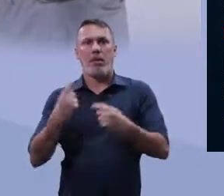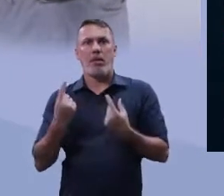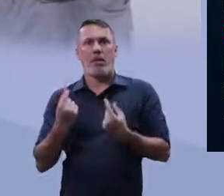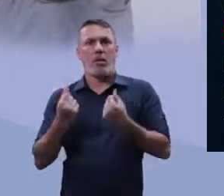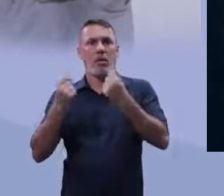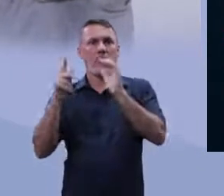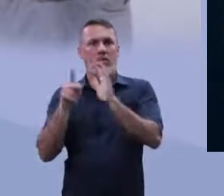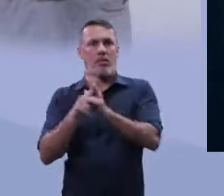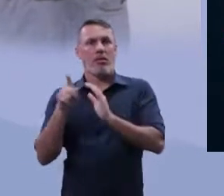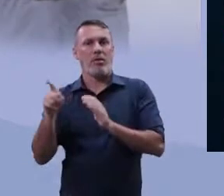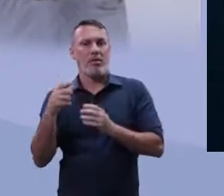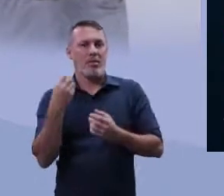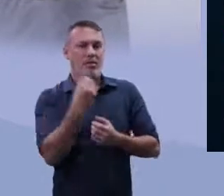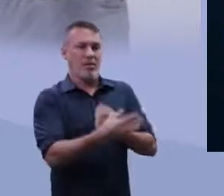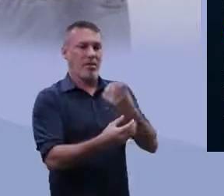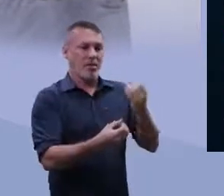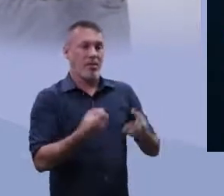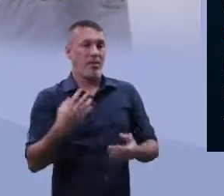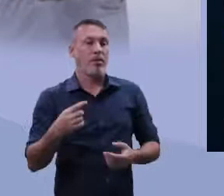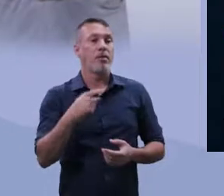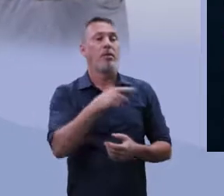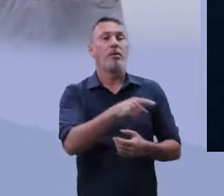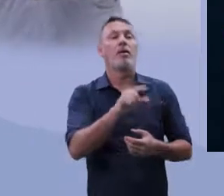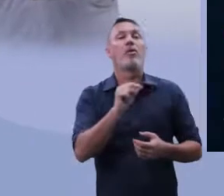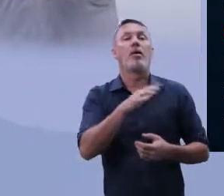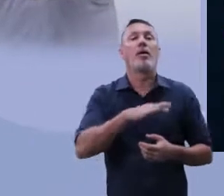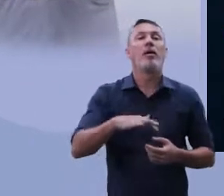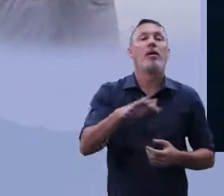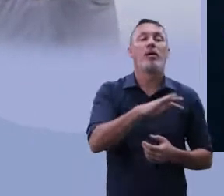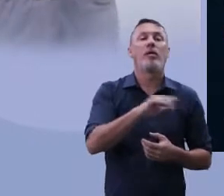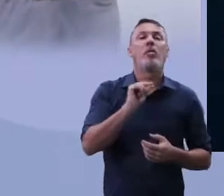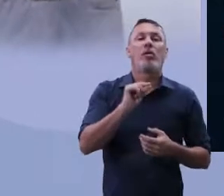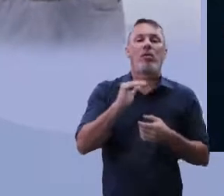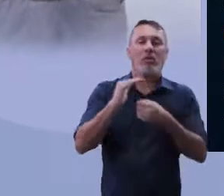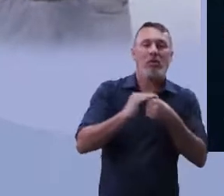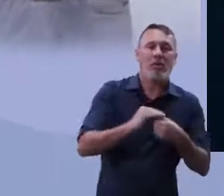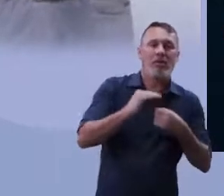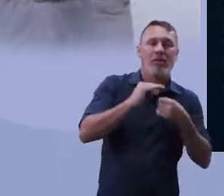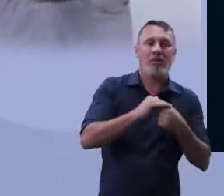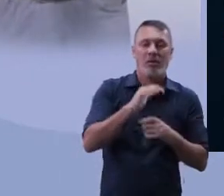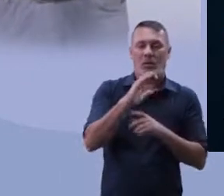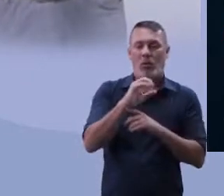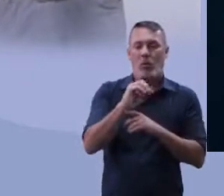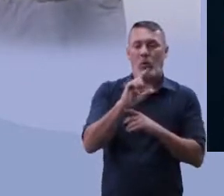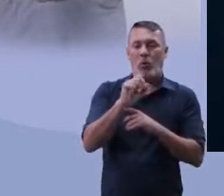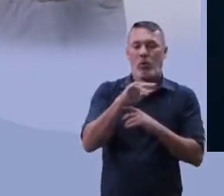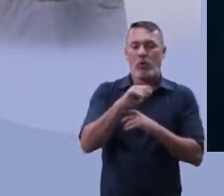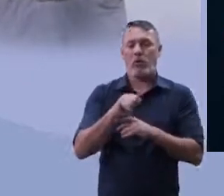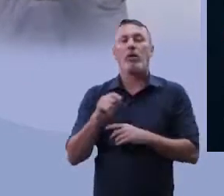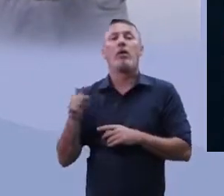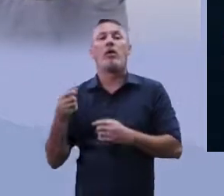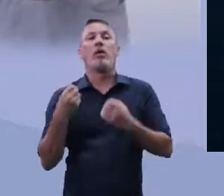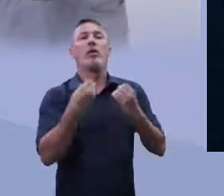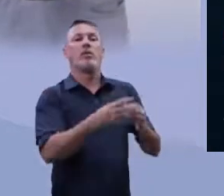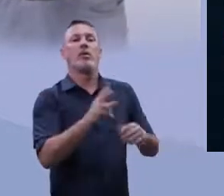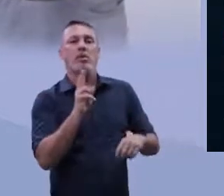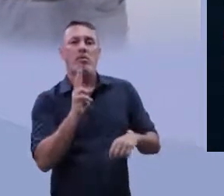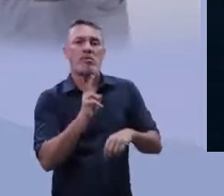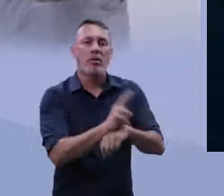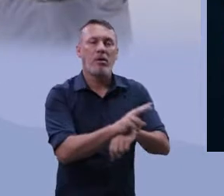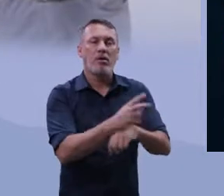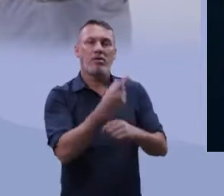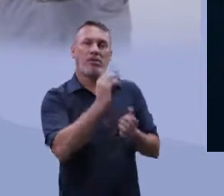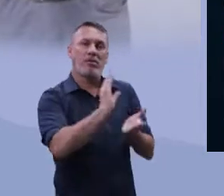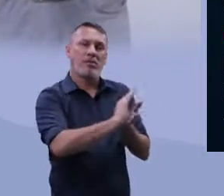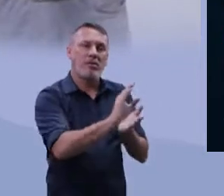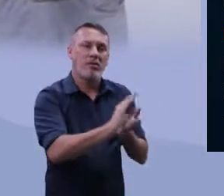os países que antes eram as colônias investimentos, empréstimos, tecnologia, enquanto que esses